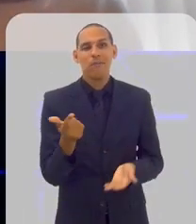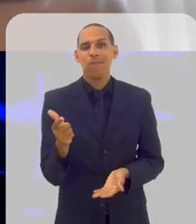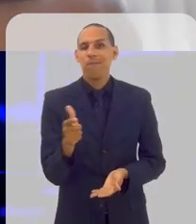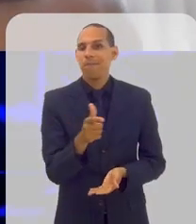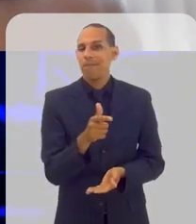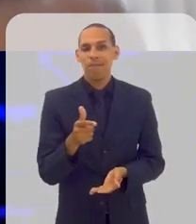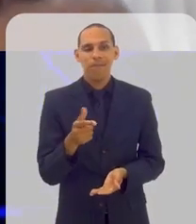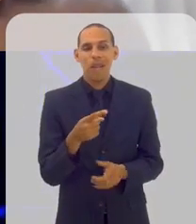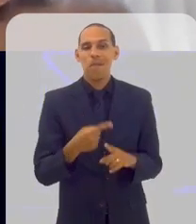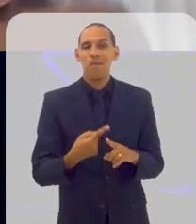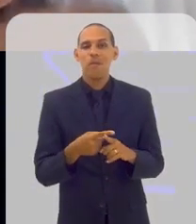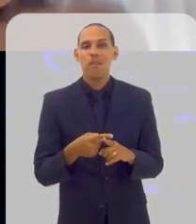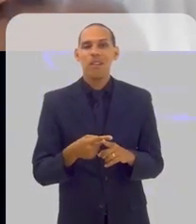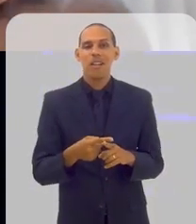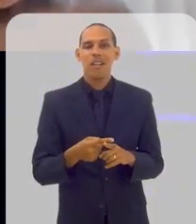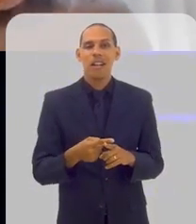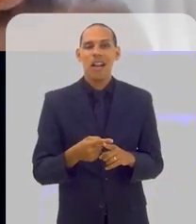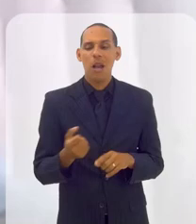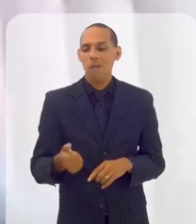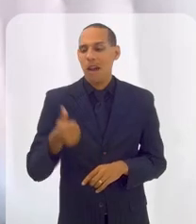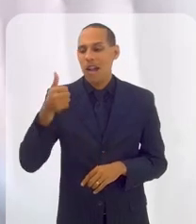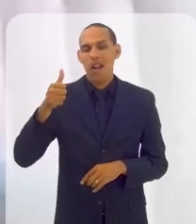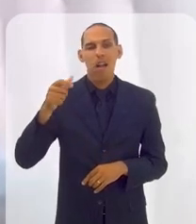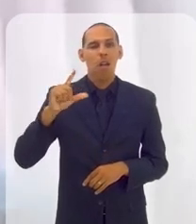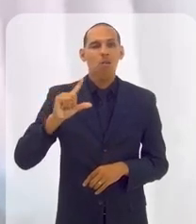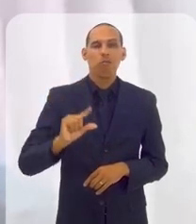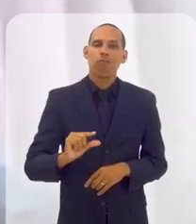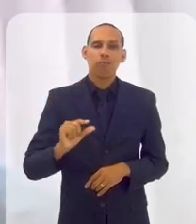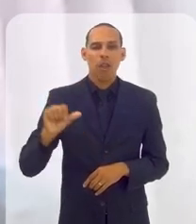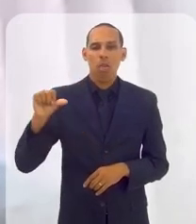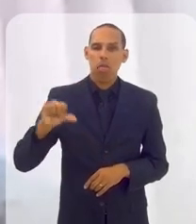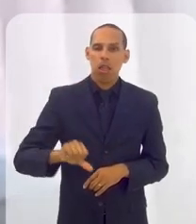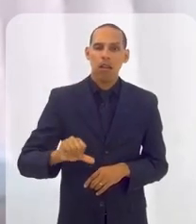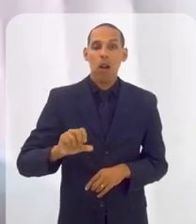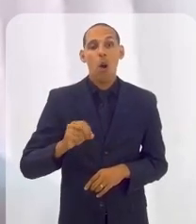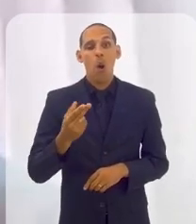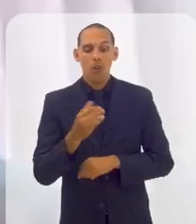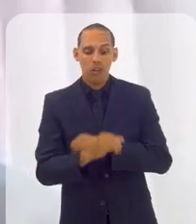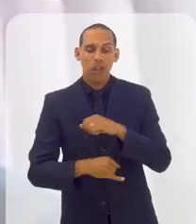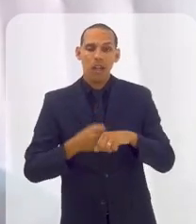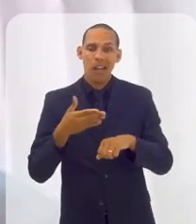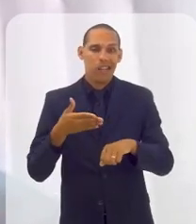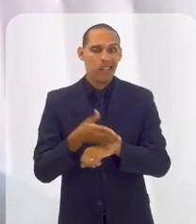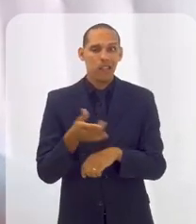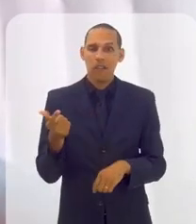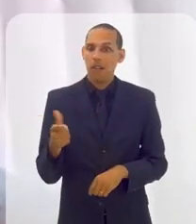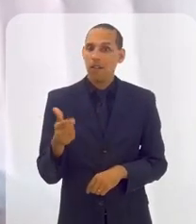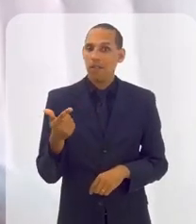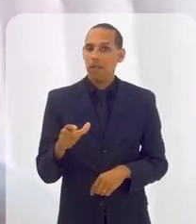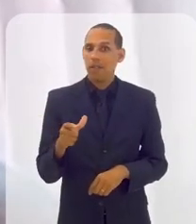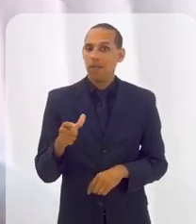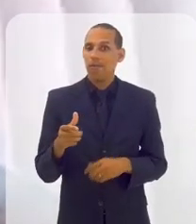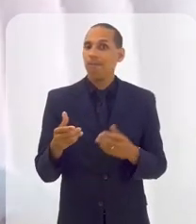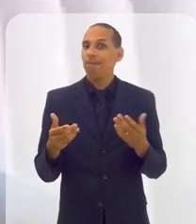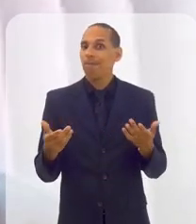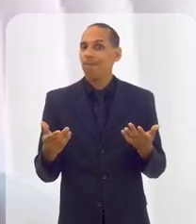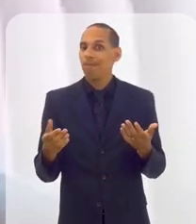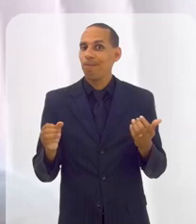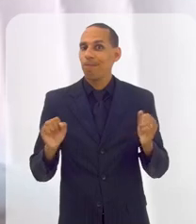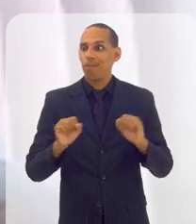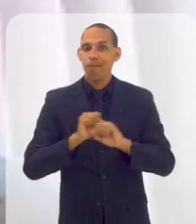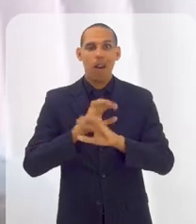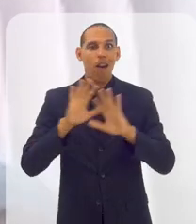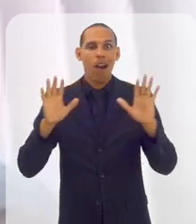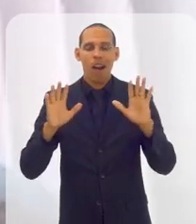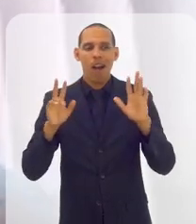telefone, tem um único na casa que é limitado, é de baixa qualidade, ou não tem acesso à internet. Essa foi uma